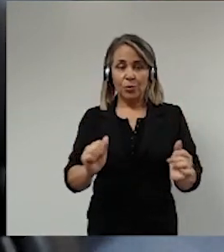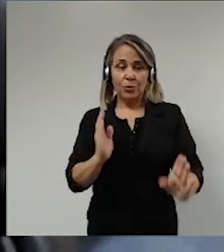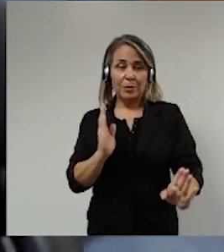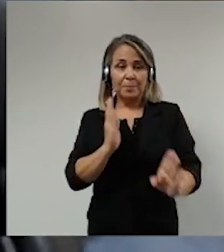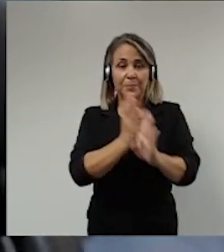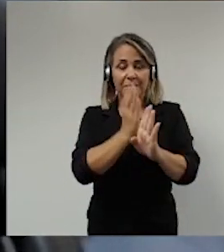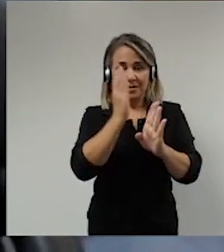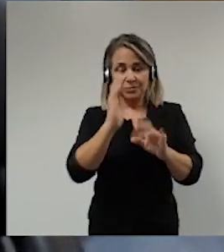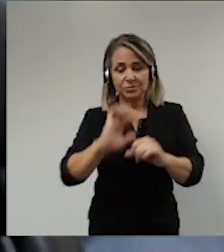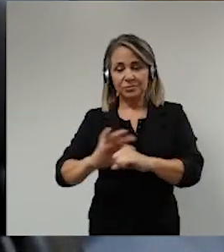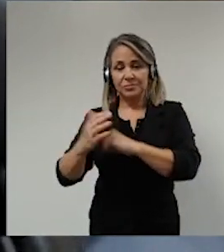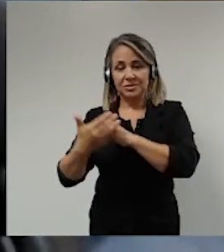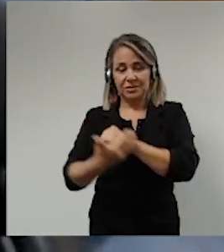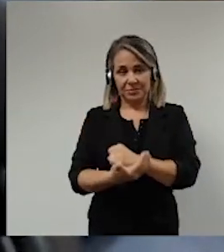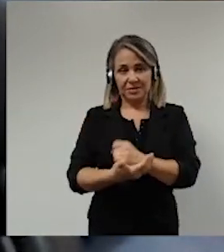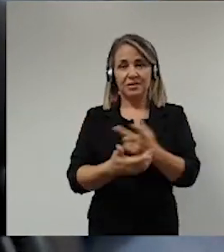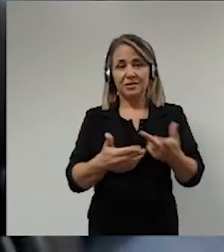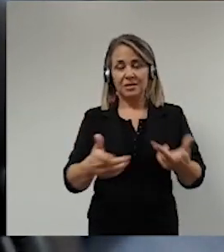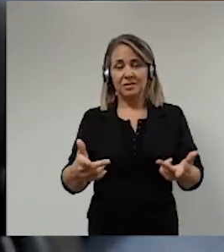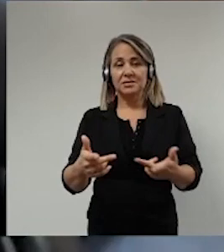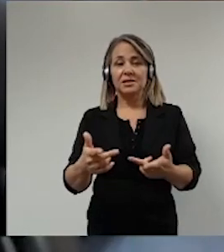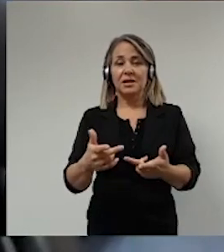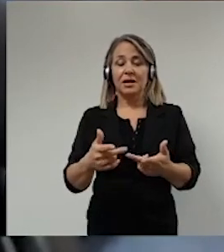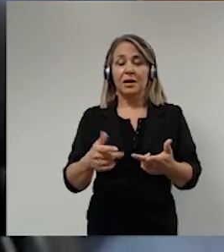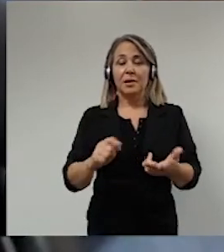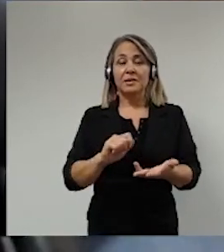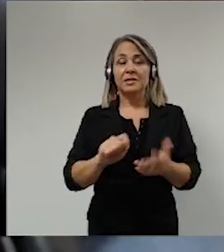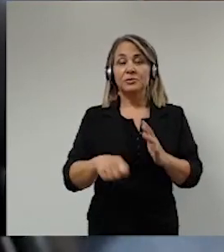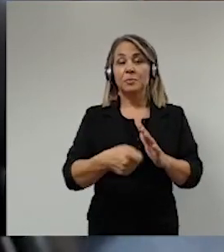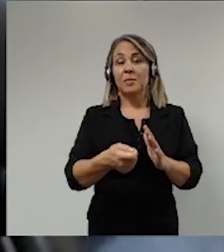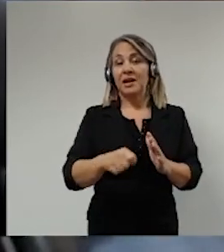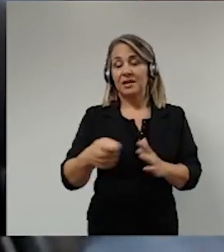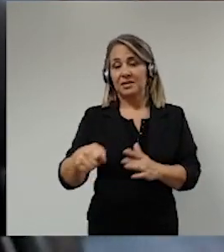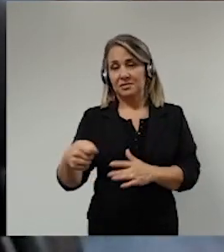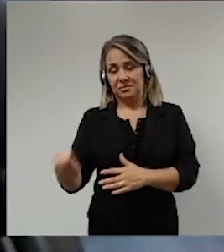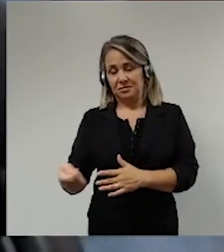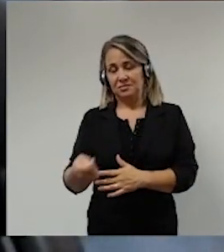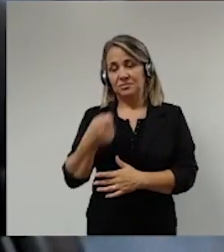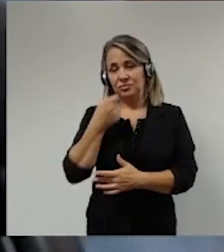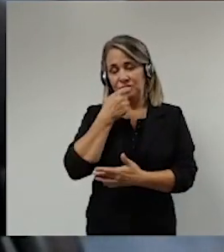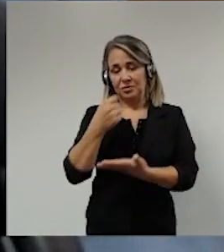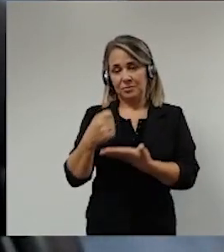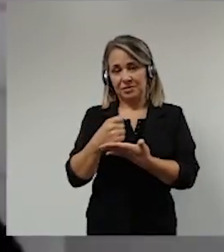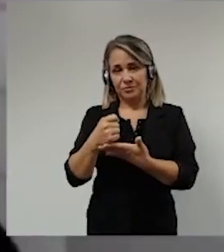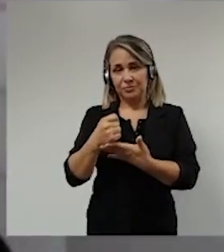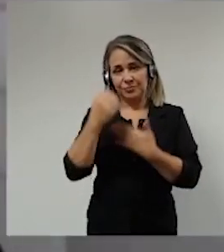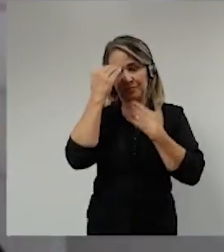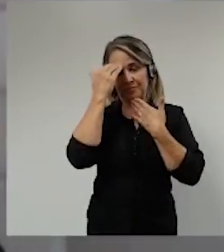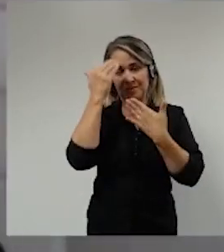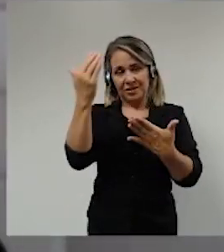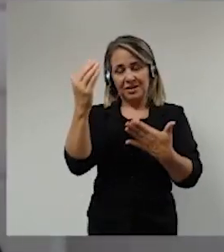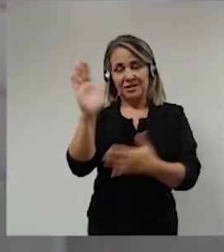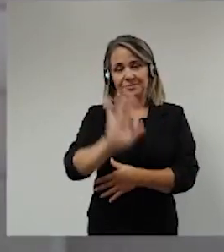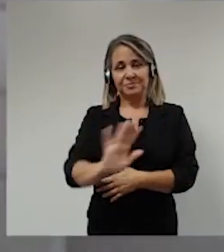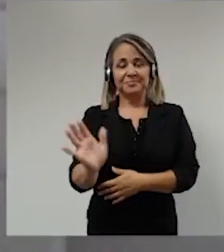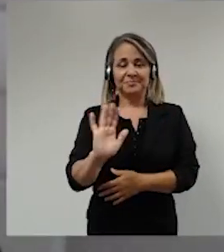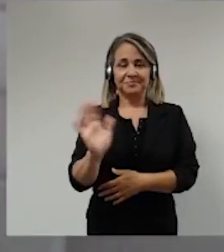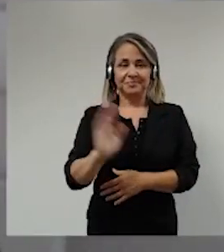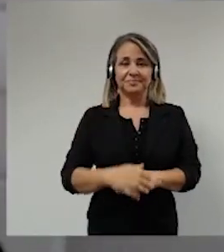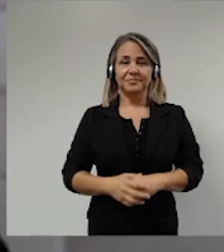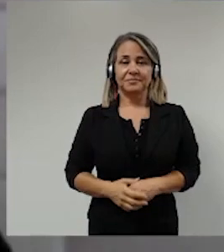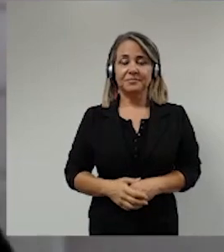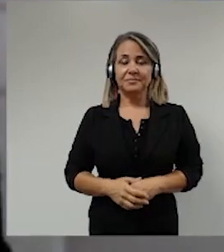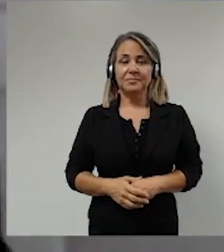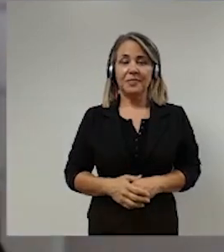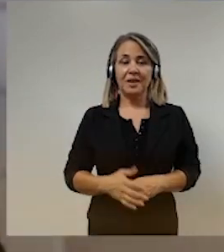marcas. Doutora Thaís, por favor, você tem a palavra pelo prazo regimental. Olá, obrigada, Wander.